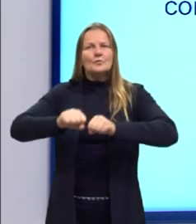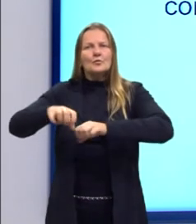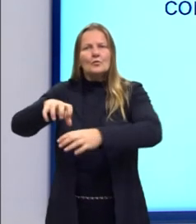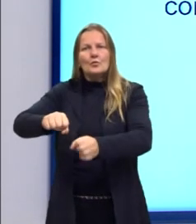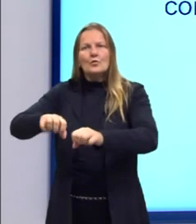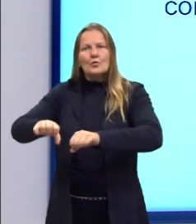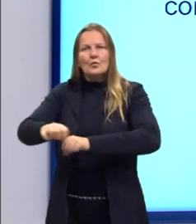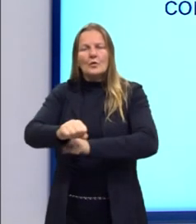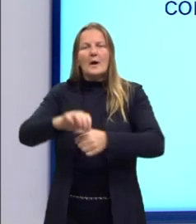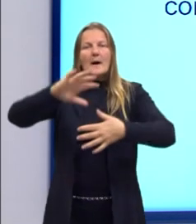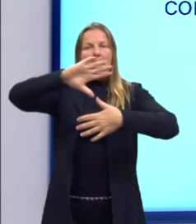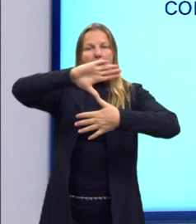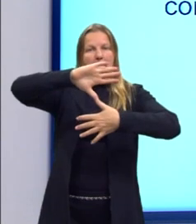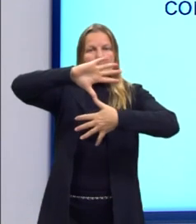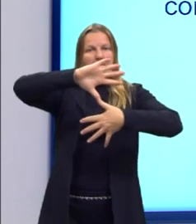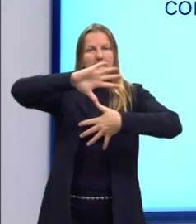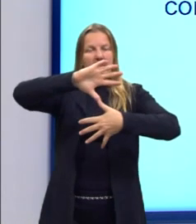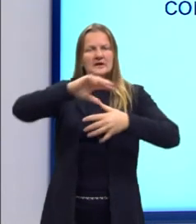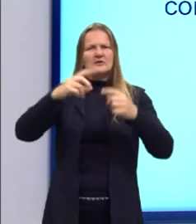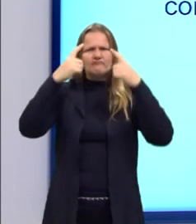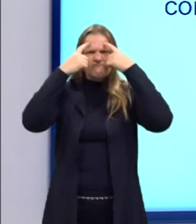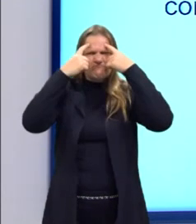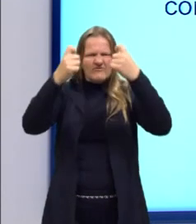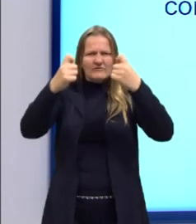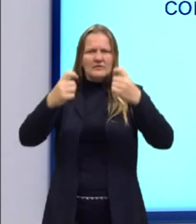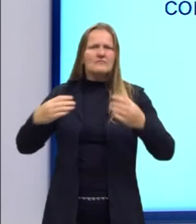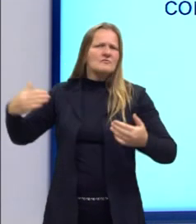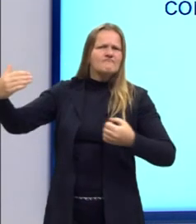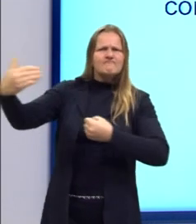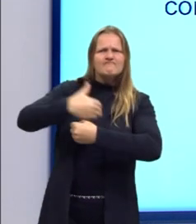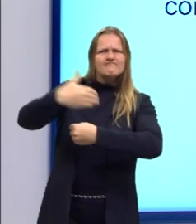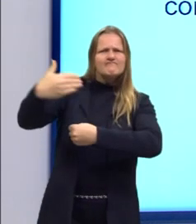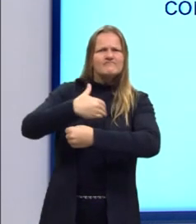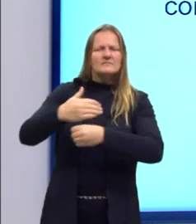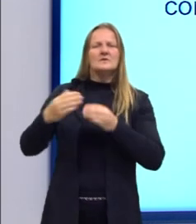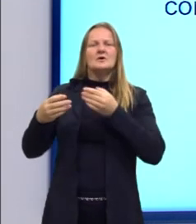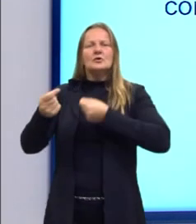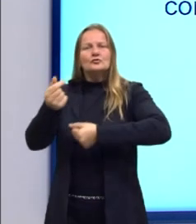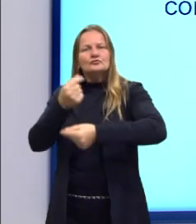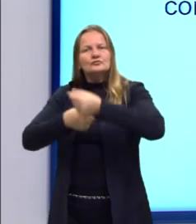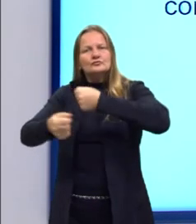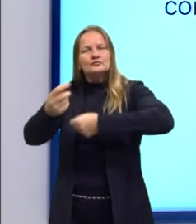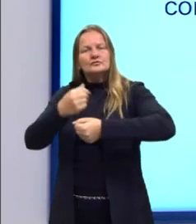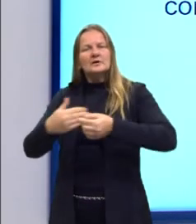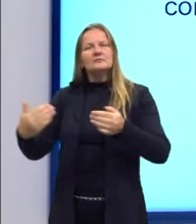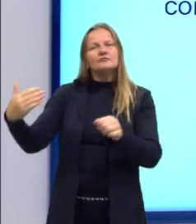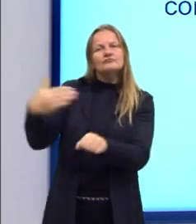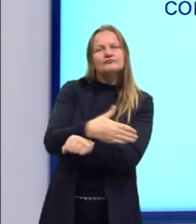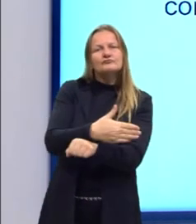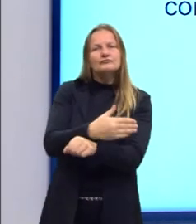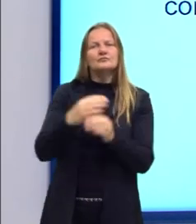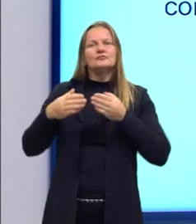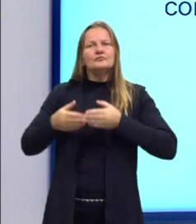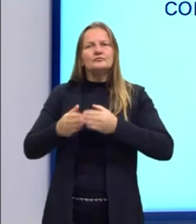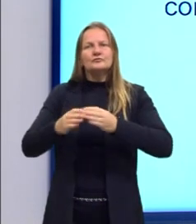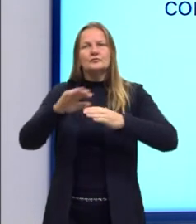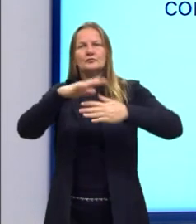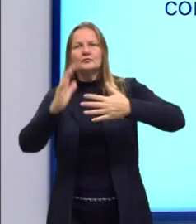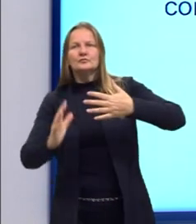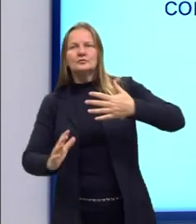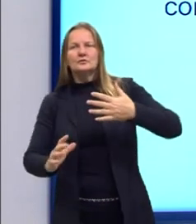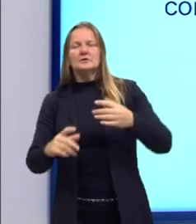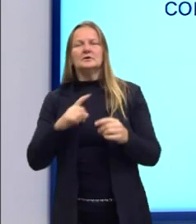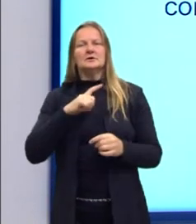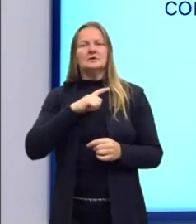da América que foi extremamente violenta né que foi invadida o tráfico Transatlântico de escravos visados ou né